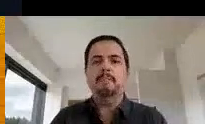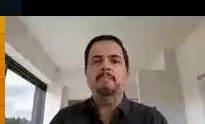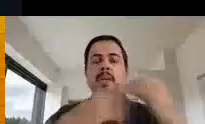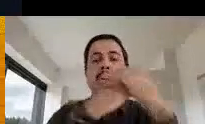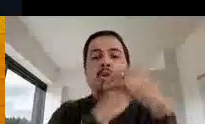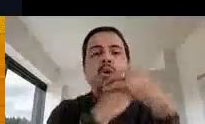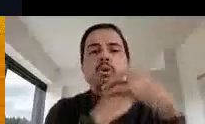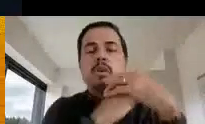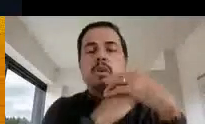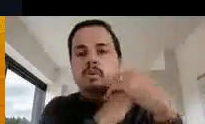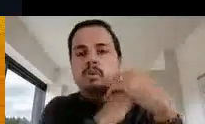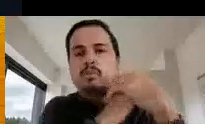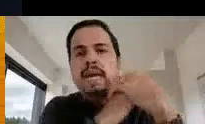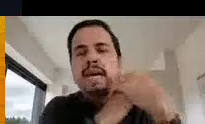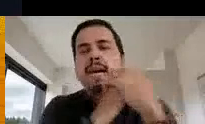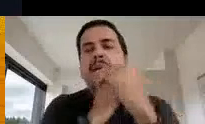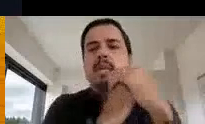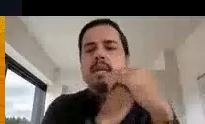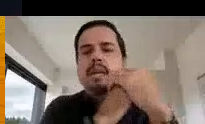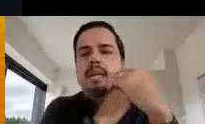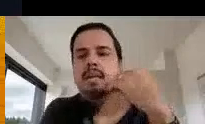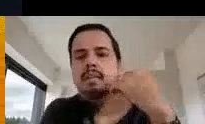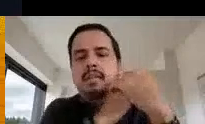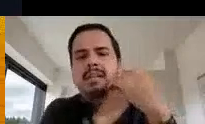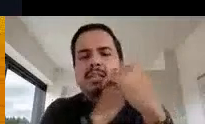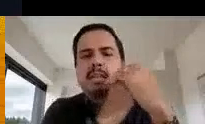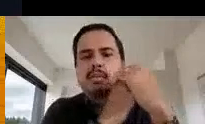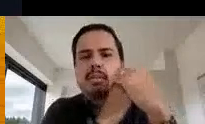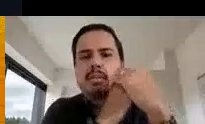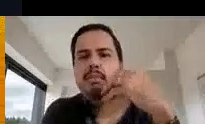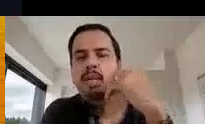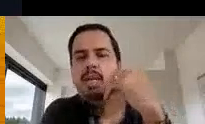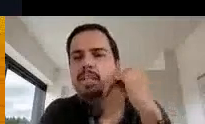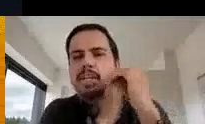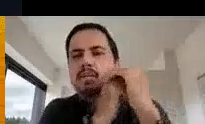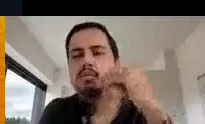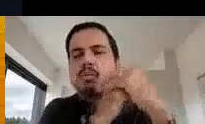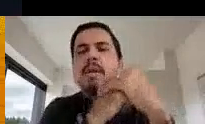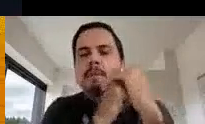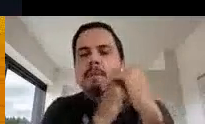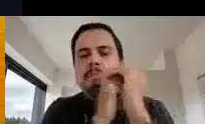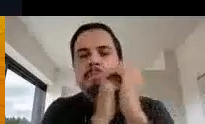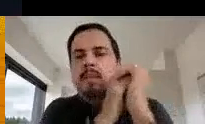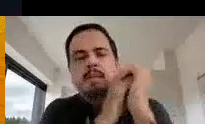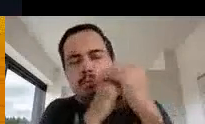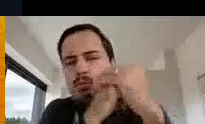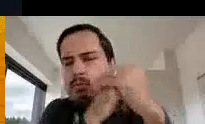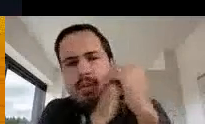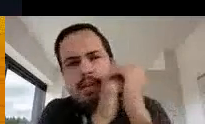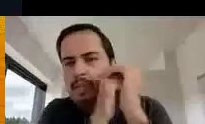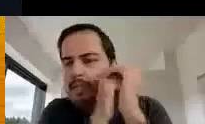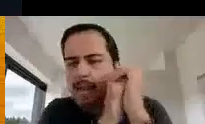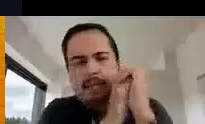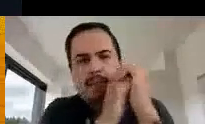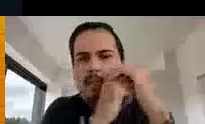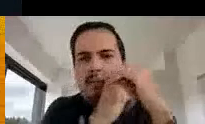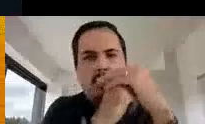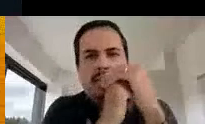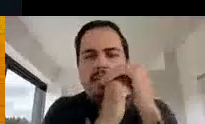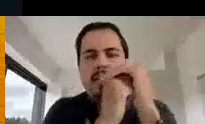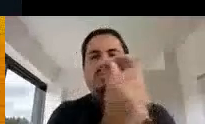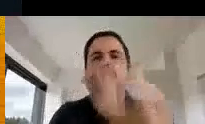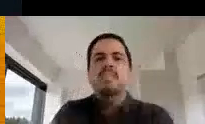de patamar, ou eu também mudo um mercado, né? E aí tem aqui, desde o exemplo clichê do Uber, todo mundo fala,